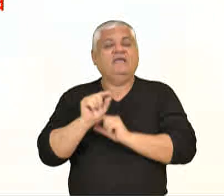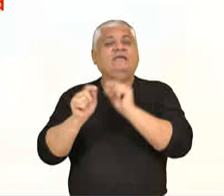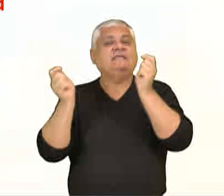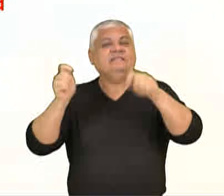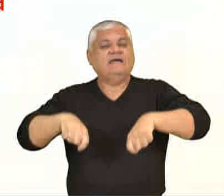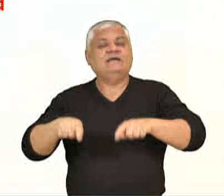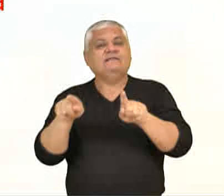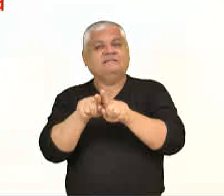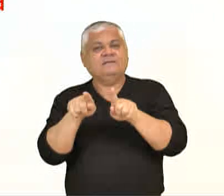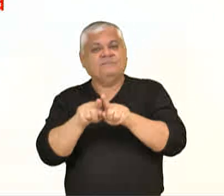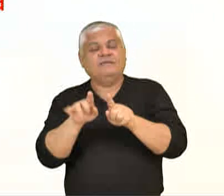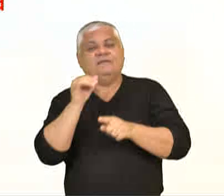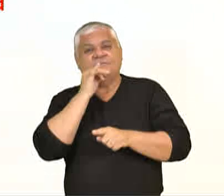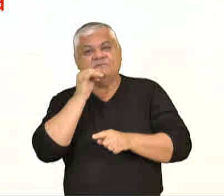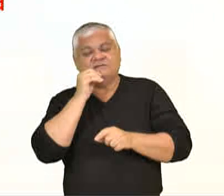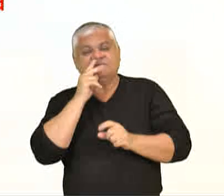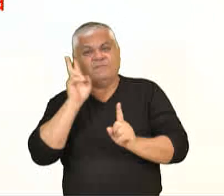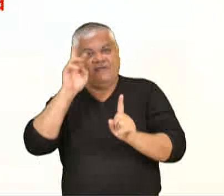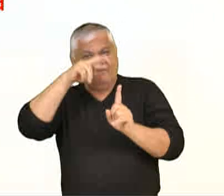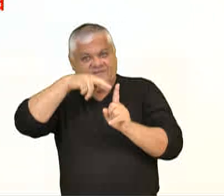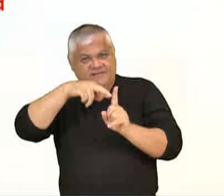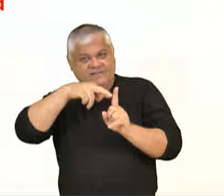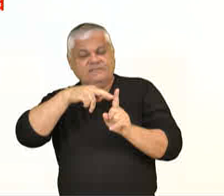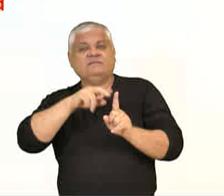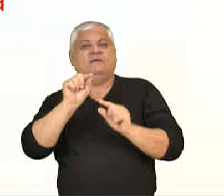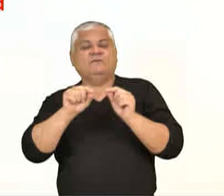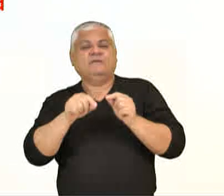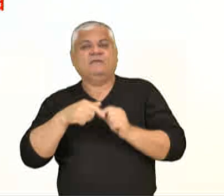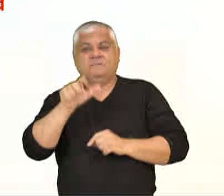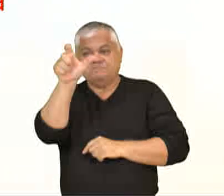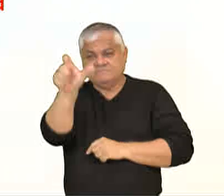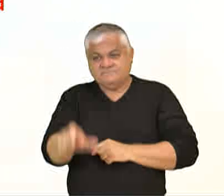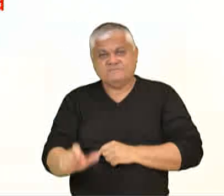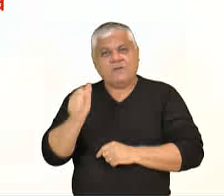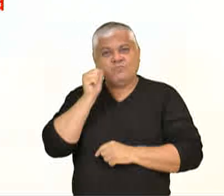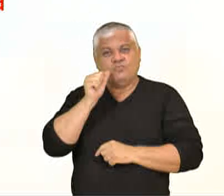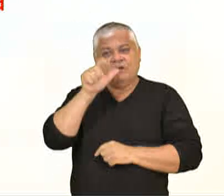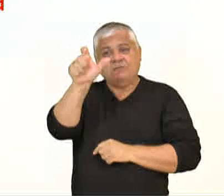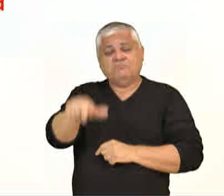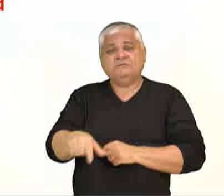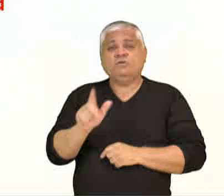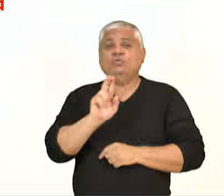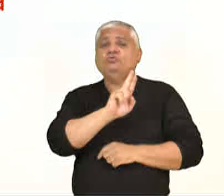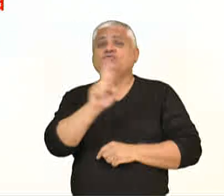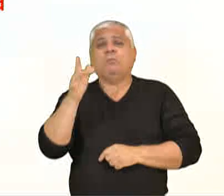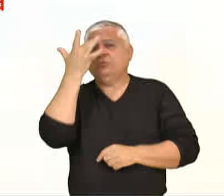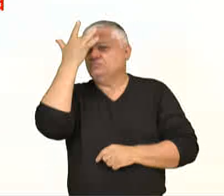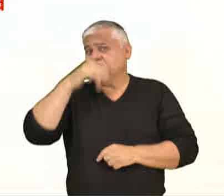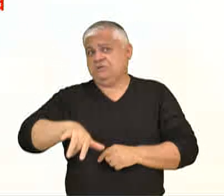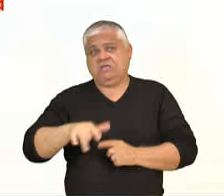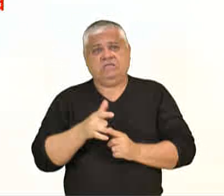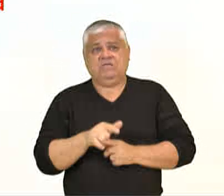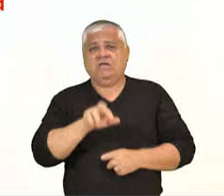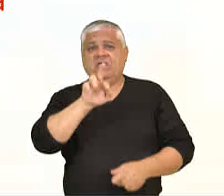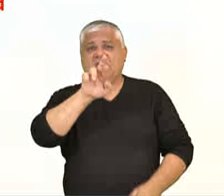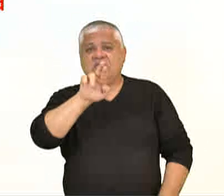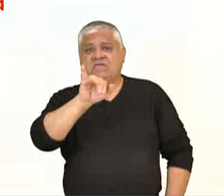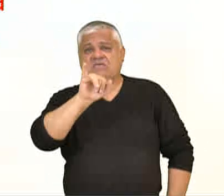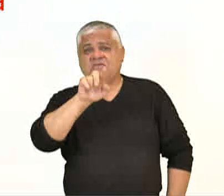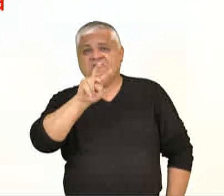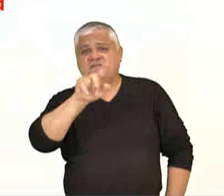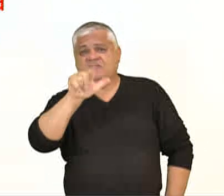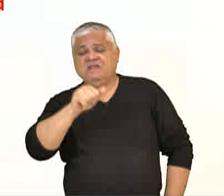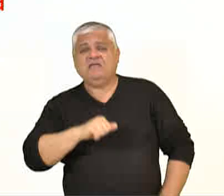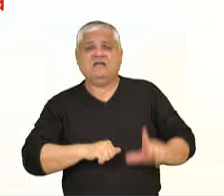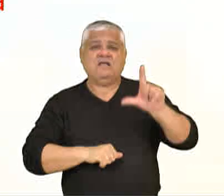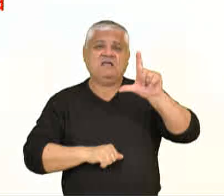sua vez, na cadeia de referenciação, a personagem, que a gente não sabe direito o nome. Não sabe se é Livíria,